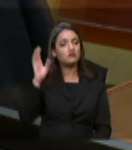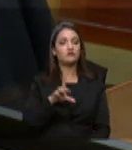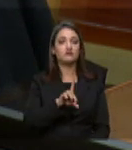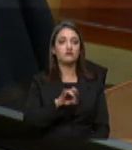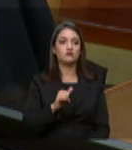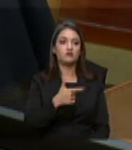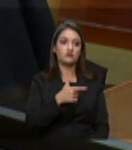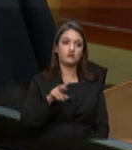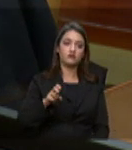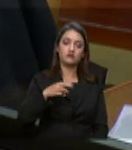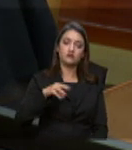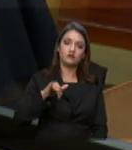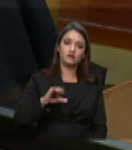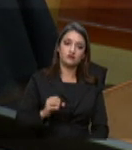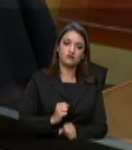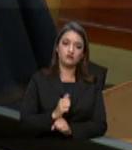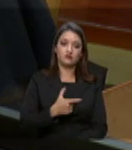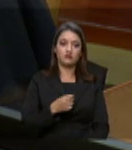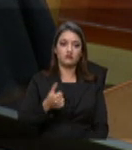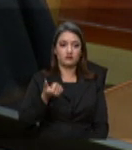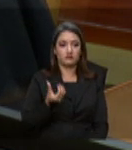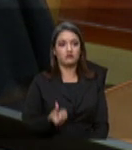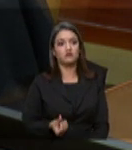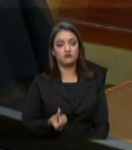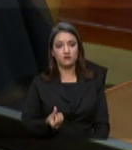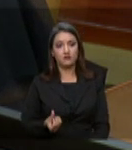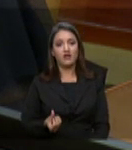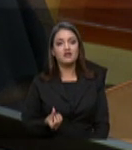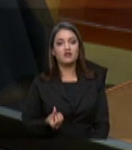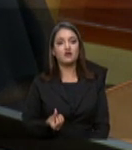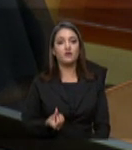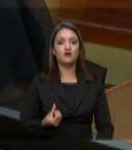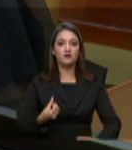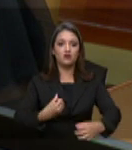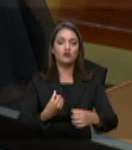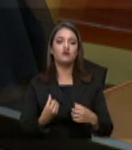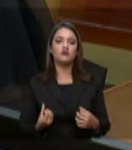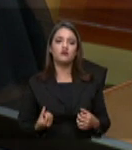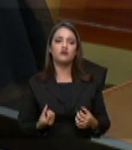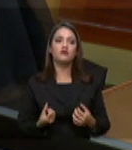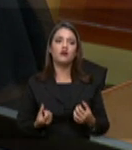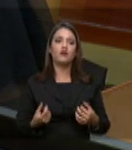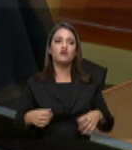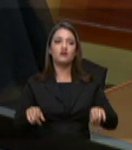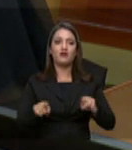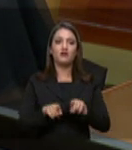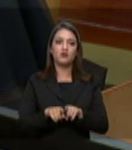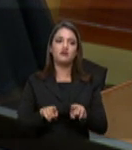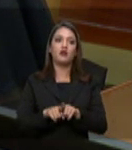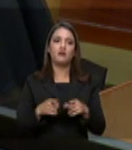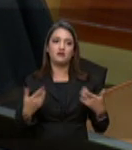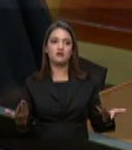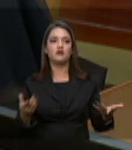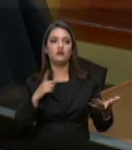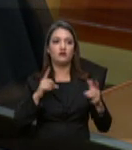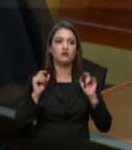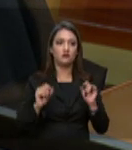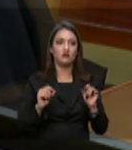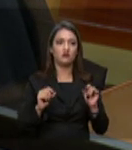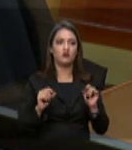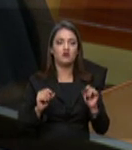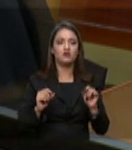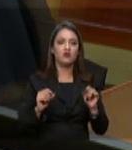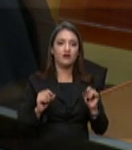25 de Maio 2016 no mesmo sentido temos o plenário do Supremo Tribunal Federal decidiu que para a configuração do crime